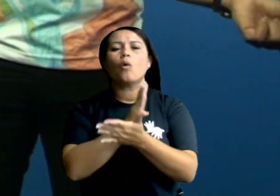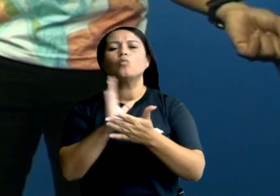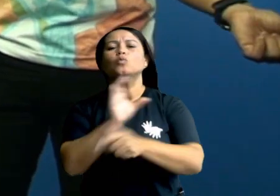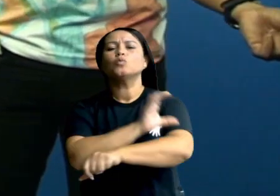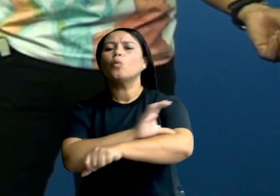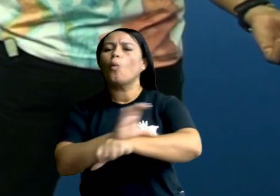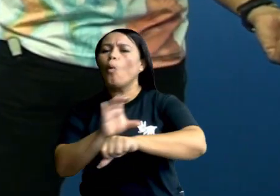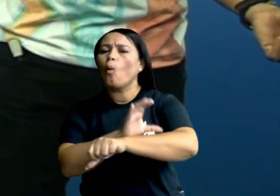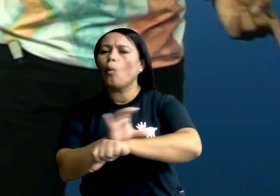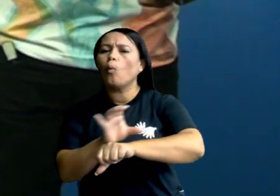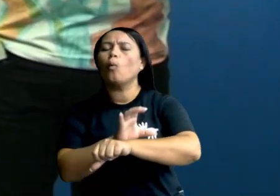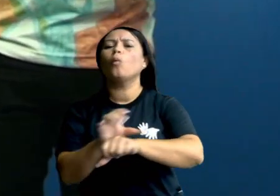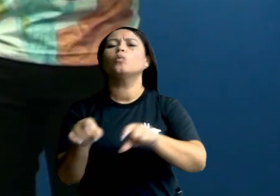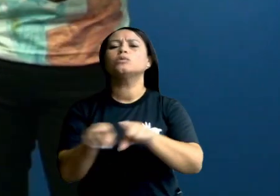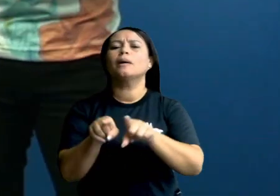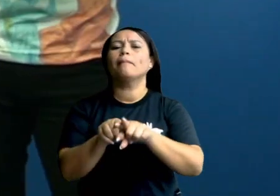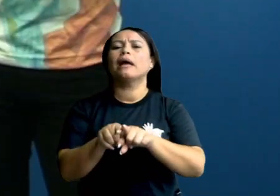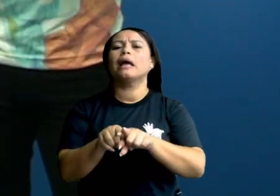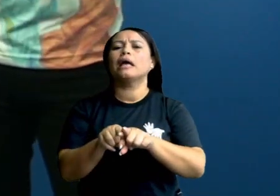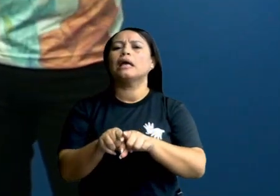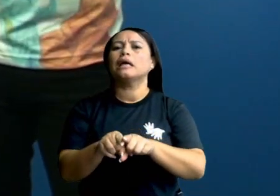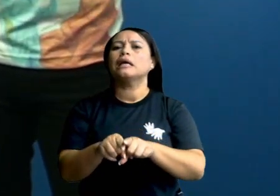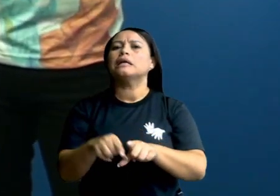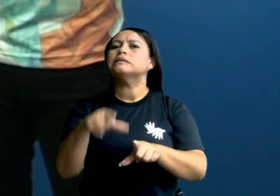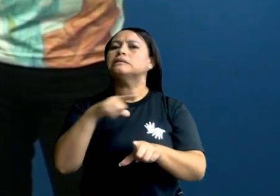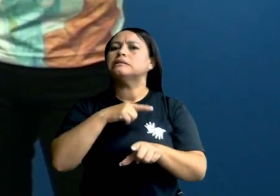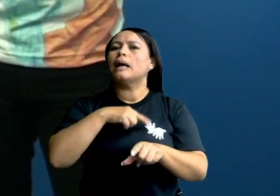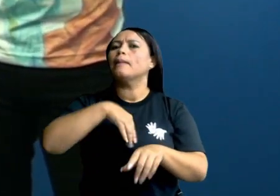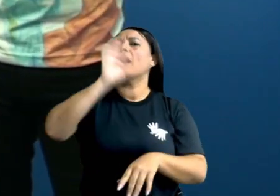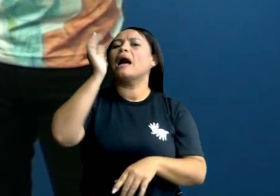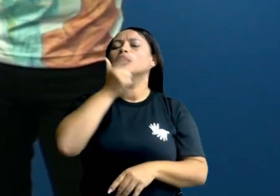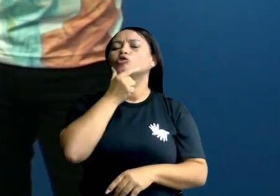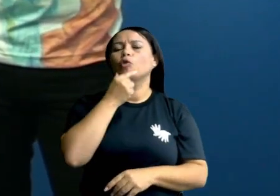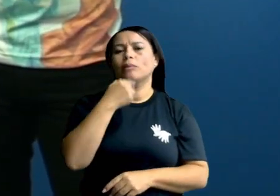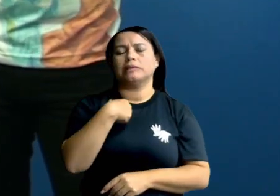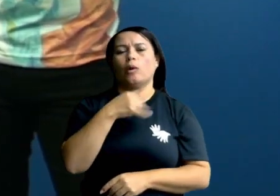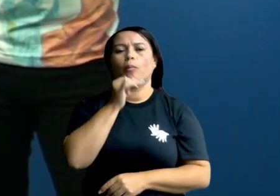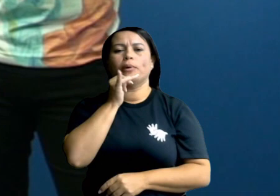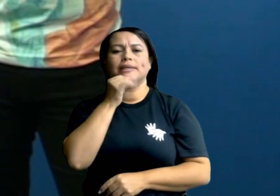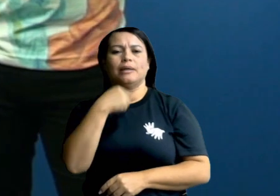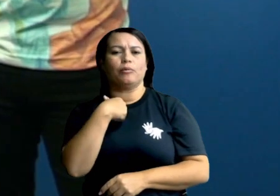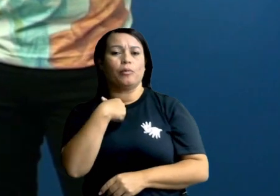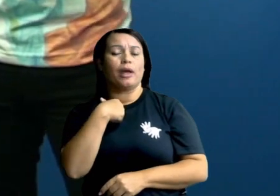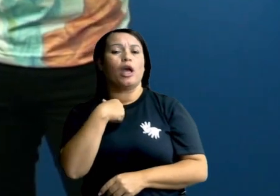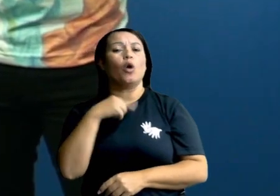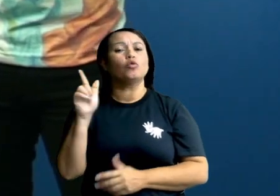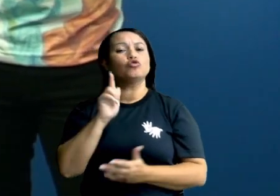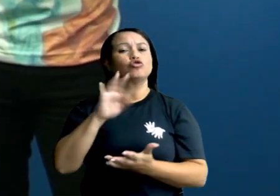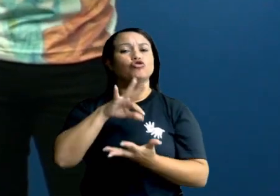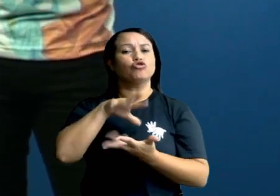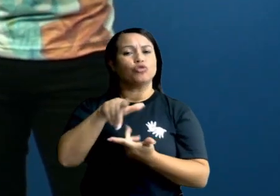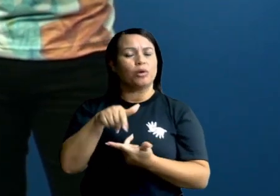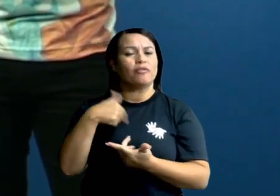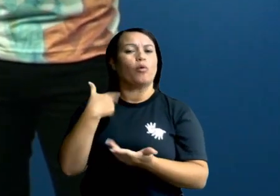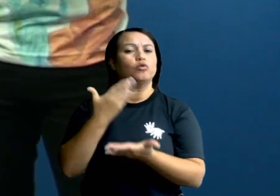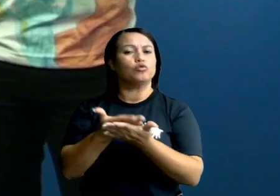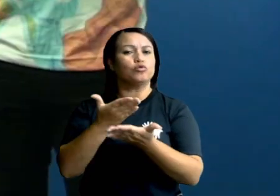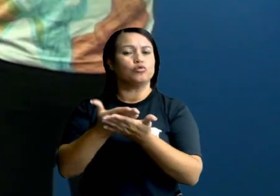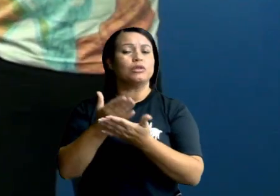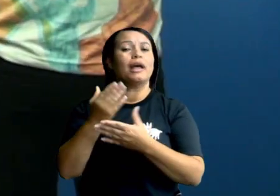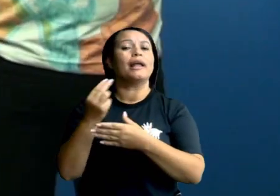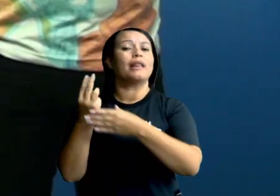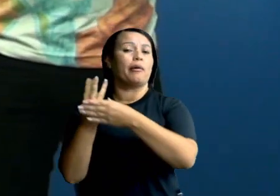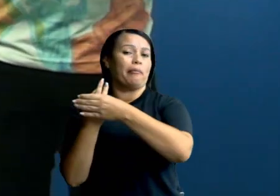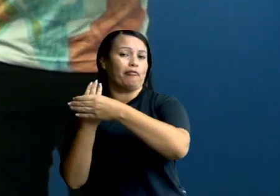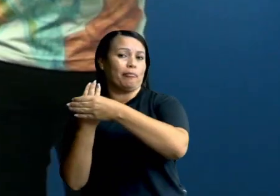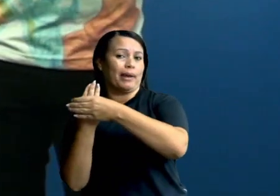onde você tem uma predominância de homens ainda, né? Eu, por exemplo, fiz o curso de licenciatura em Geografia pela Universidade Federal de Pernambuco